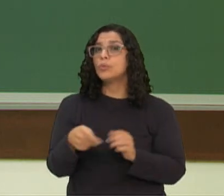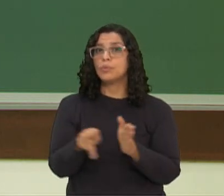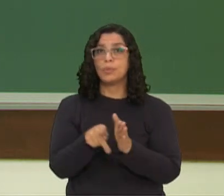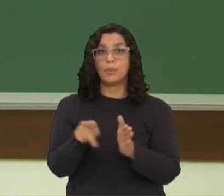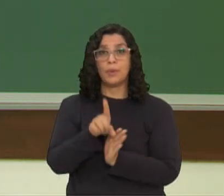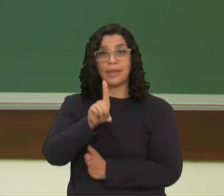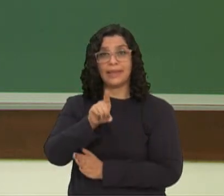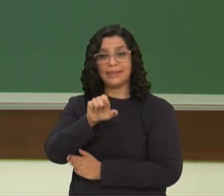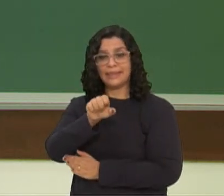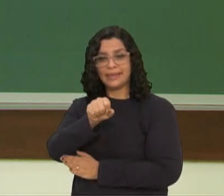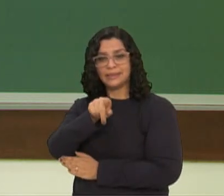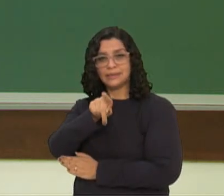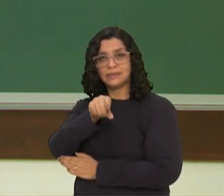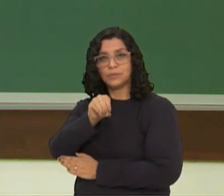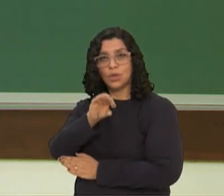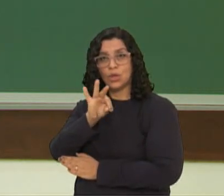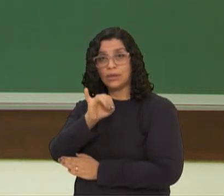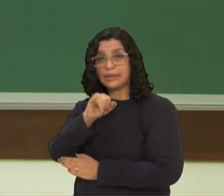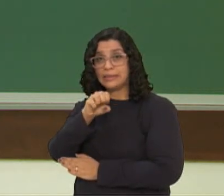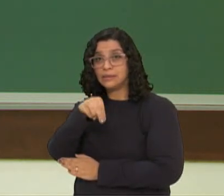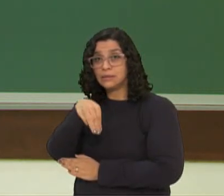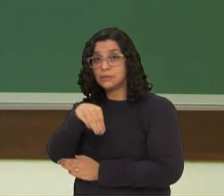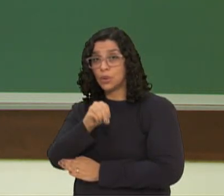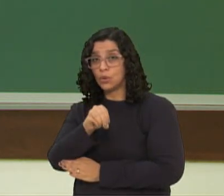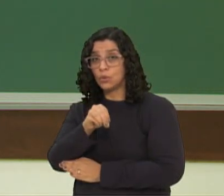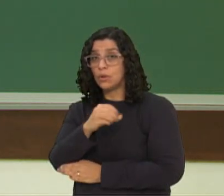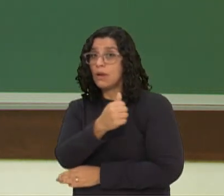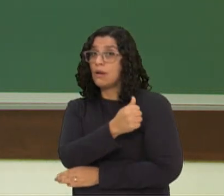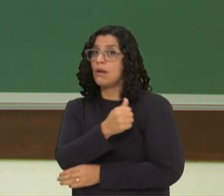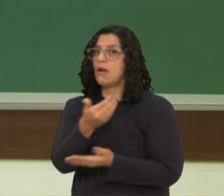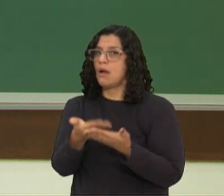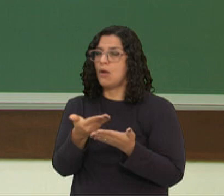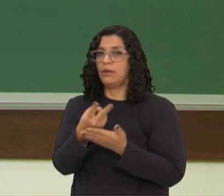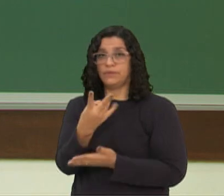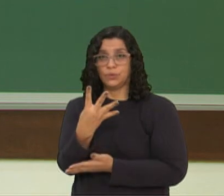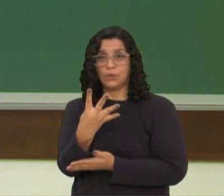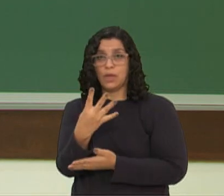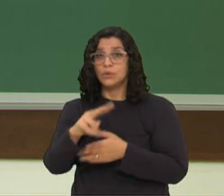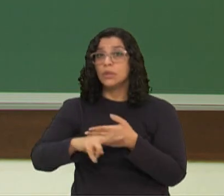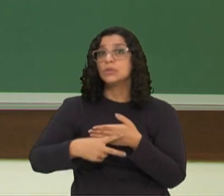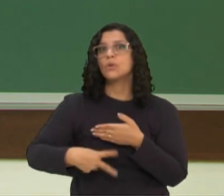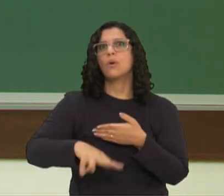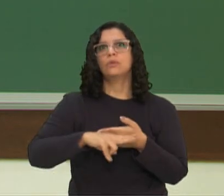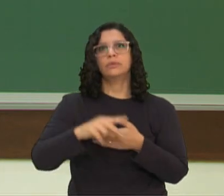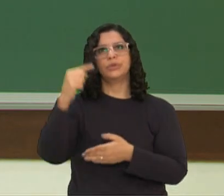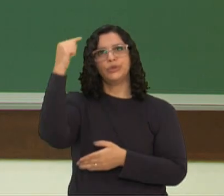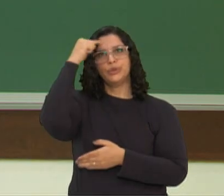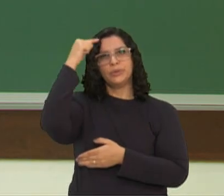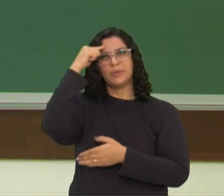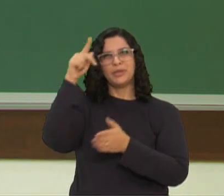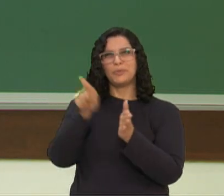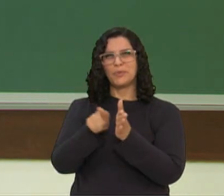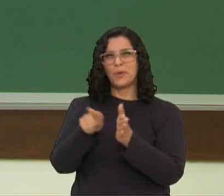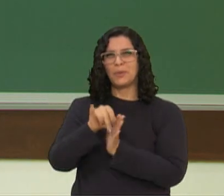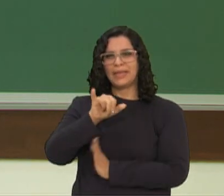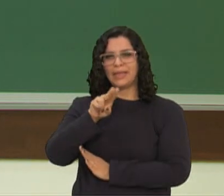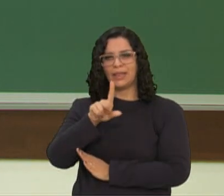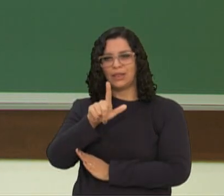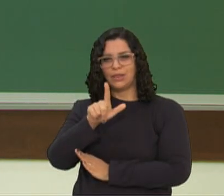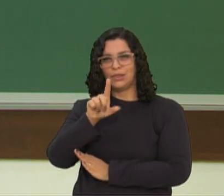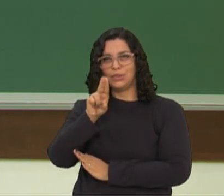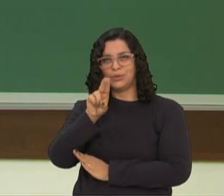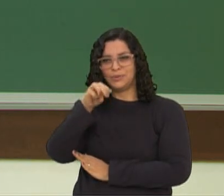despotismo esclarecido. É a aula de número 24 e nós vamos tratar algumas das consequências do pensamento iluminista para